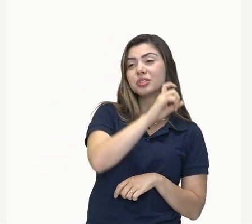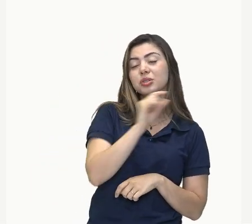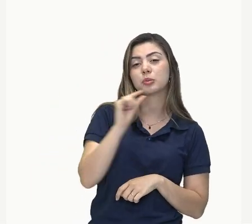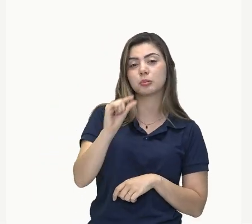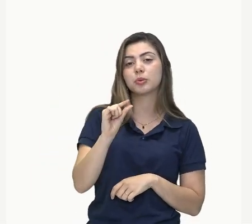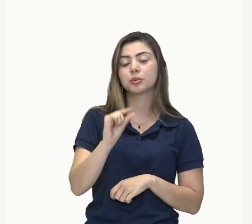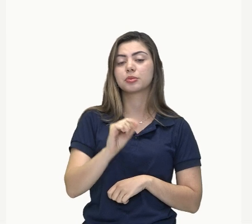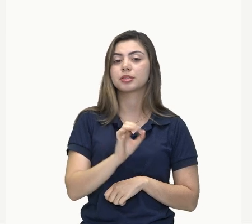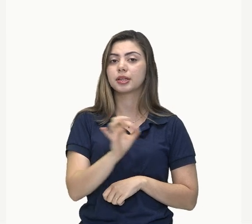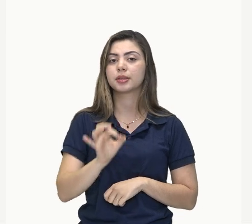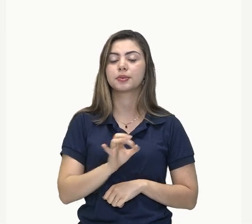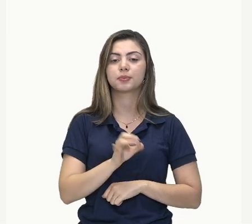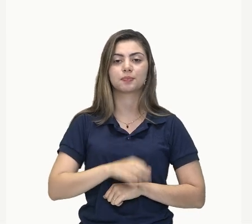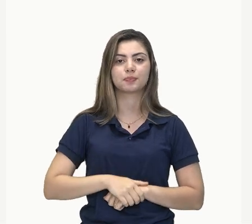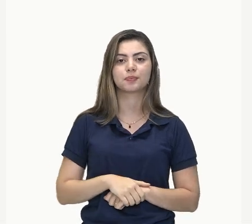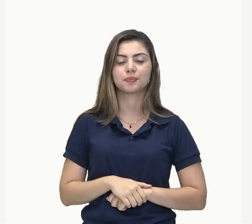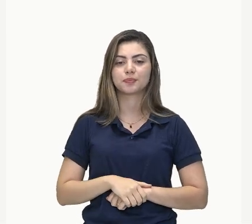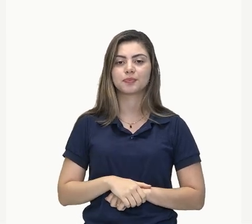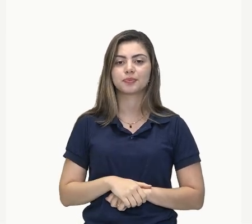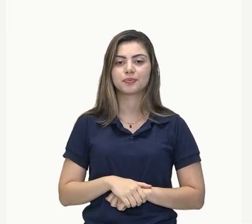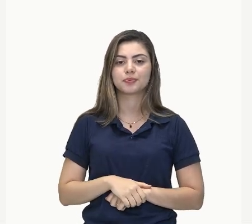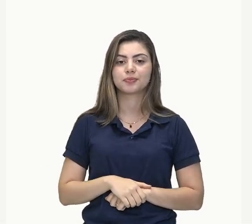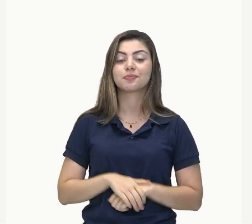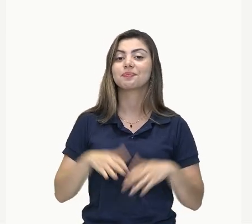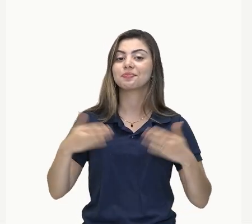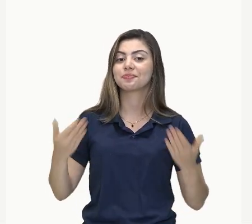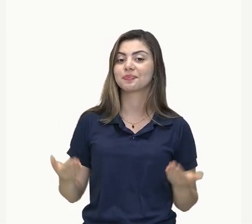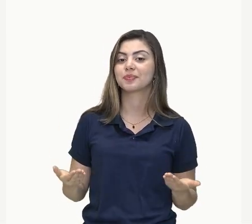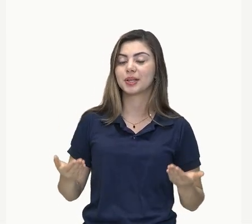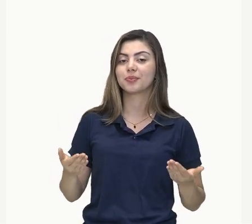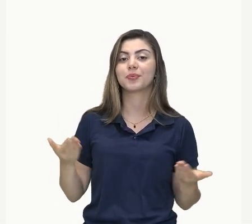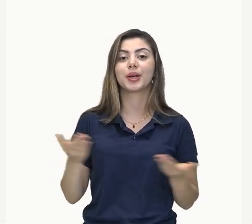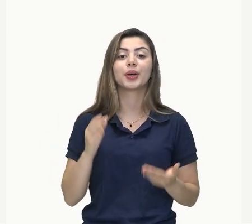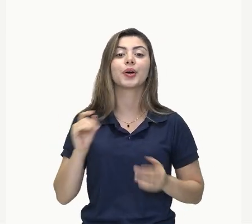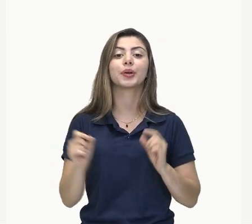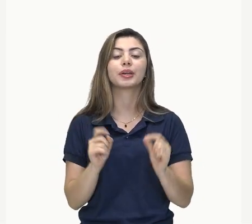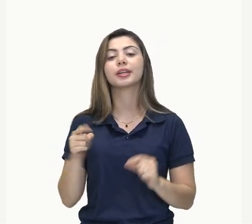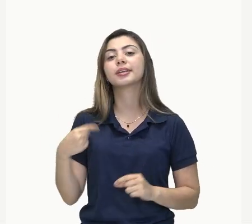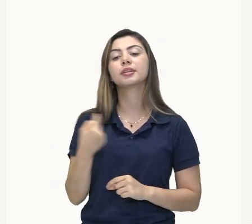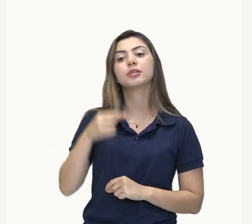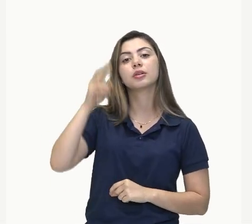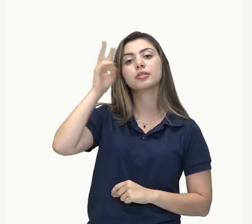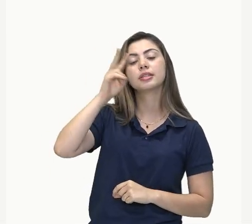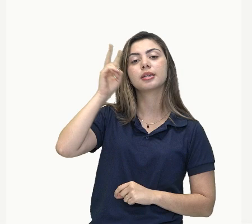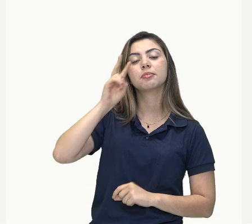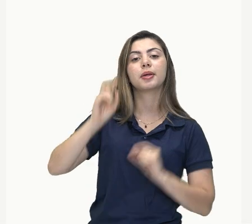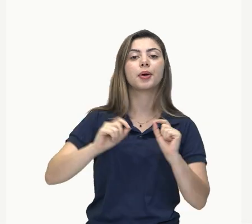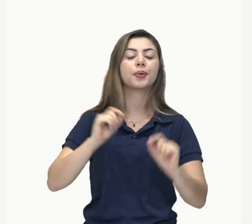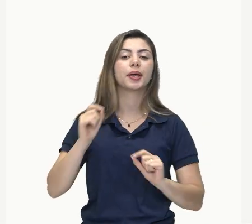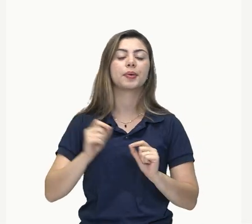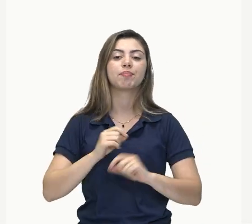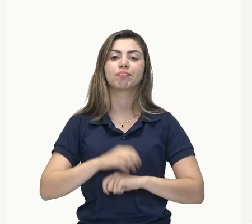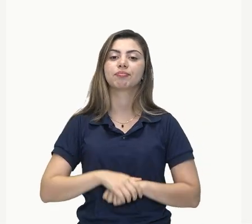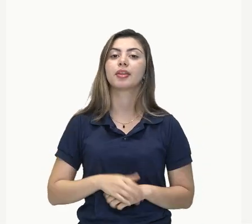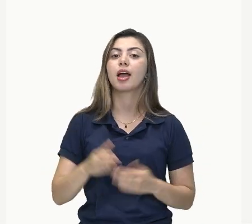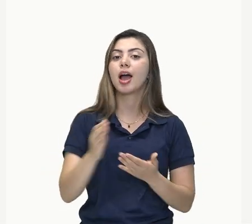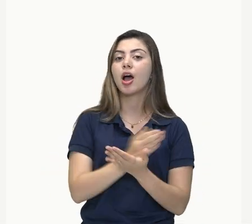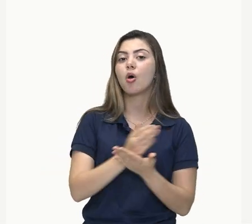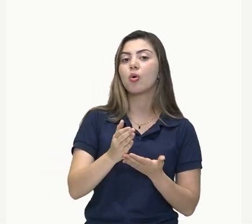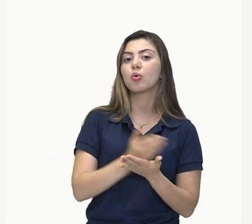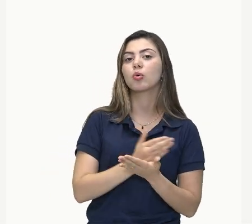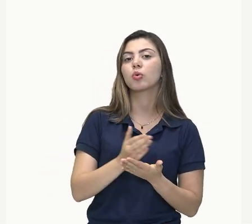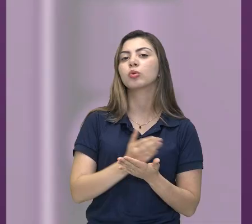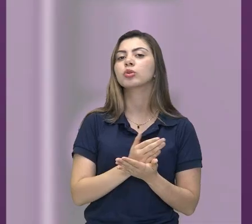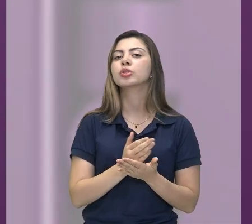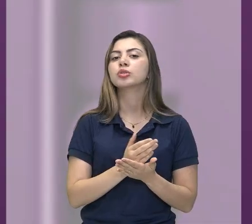o convencional, não é? Então vamos lá, relembrar, vamos voltar aí algumas cartelas para a